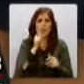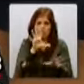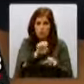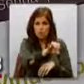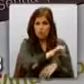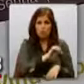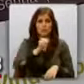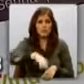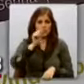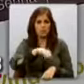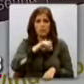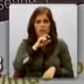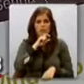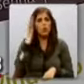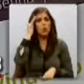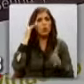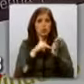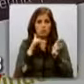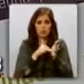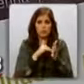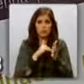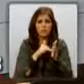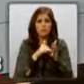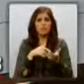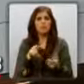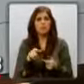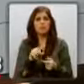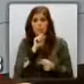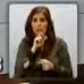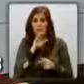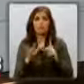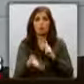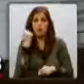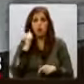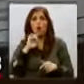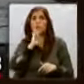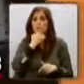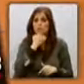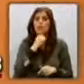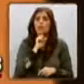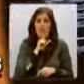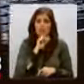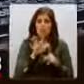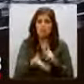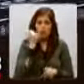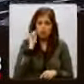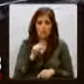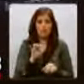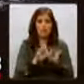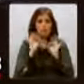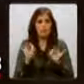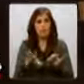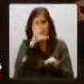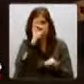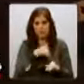o número contribuindo é que o terreno do Portal das Finanças e a passo por utilizada tal como por exemplo no